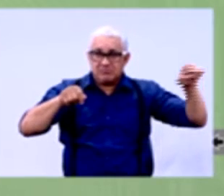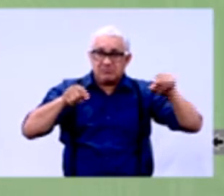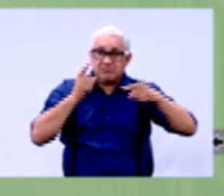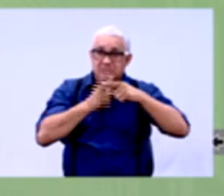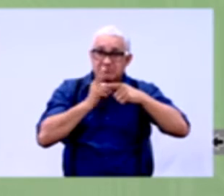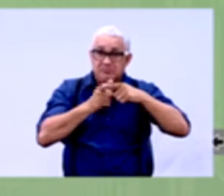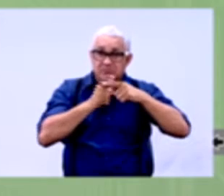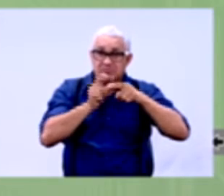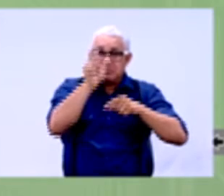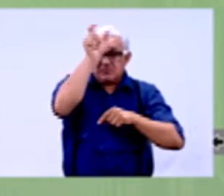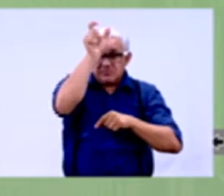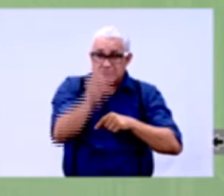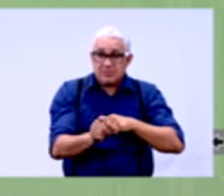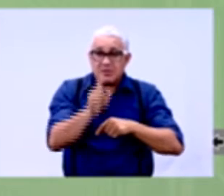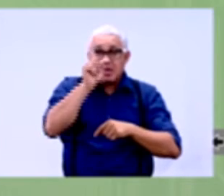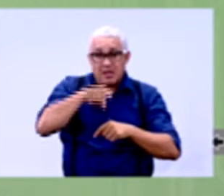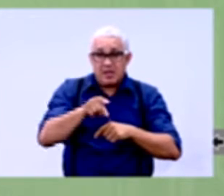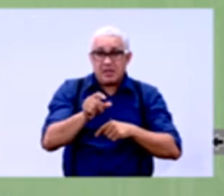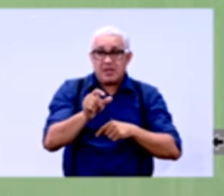já representa